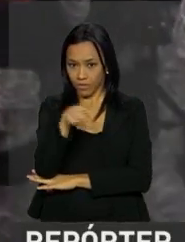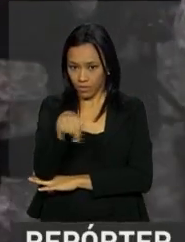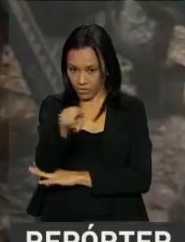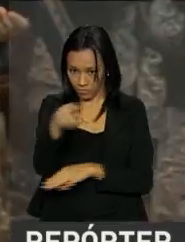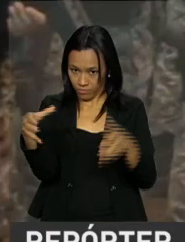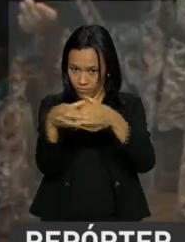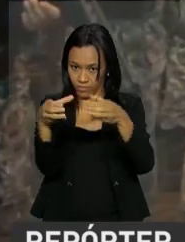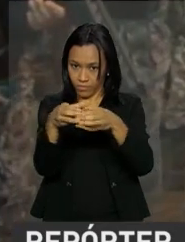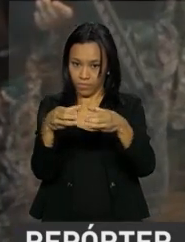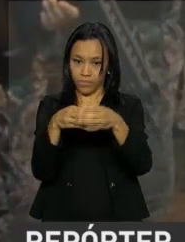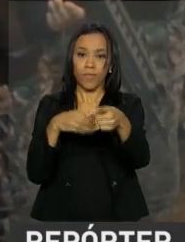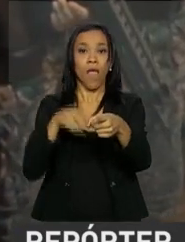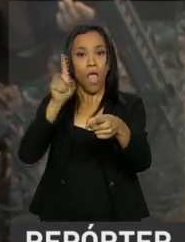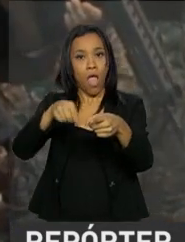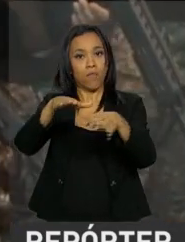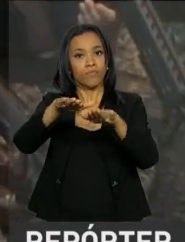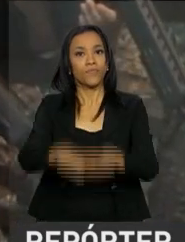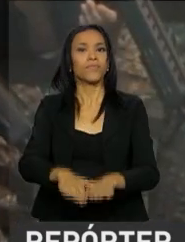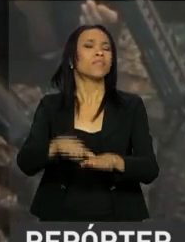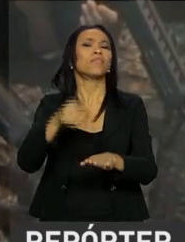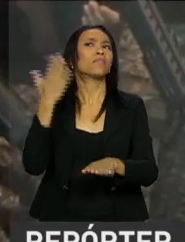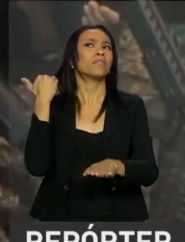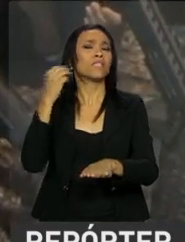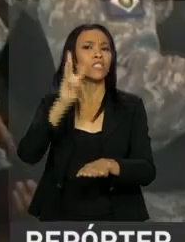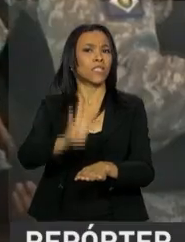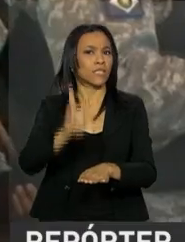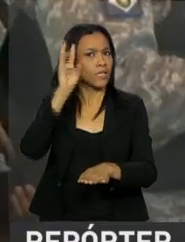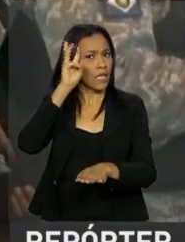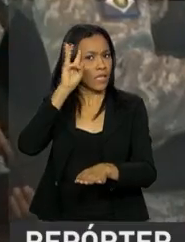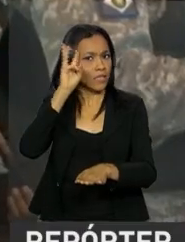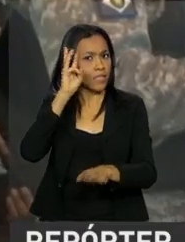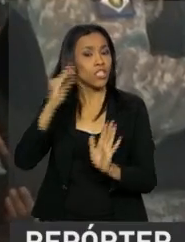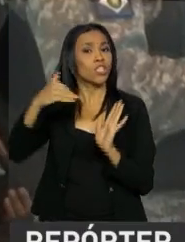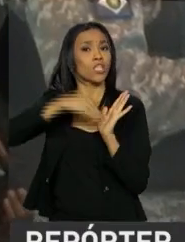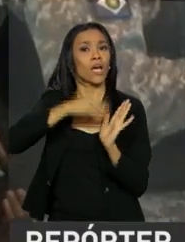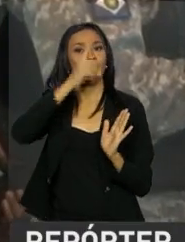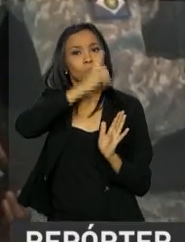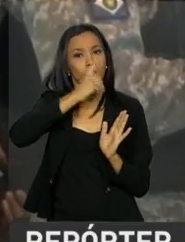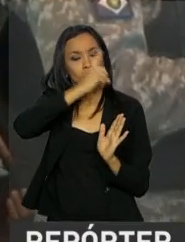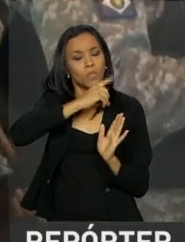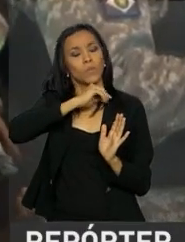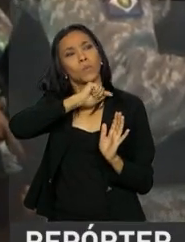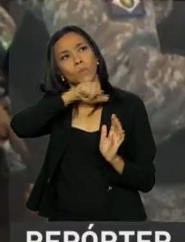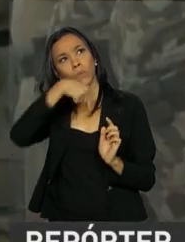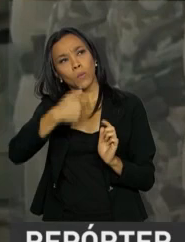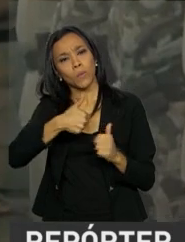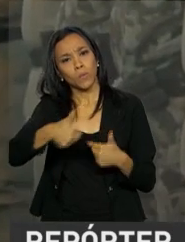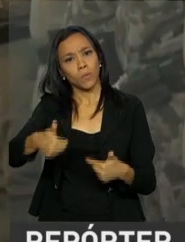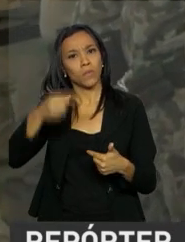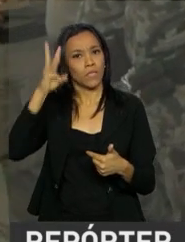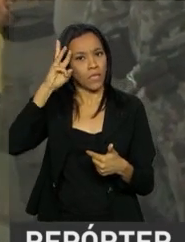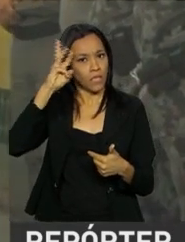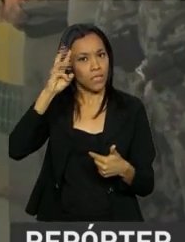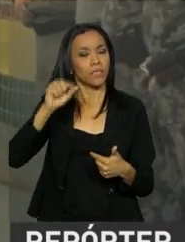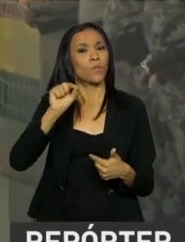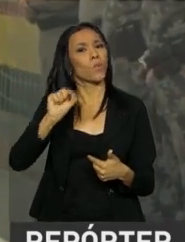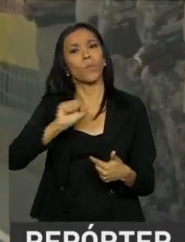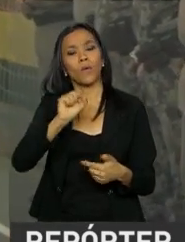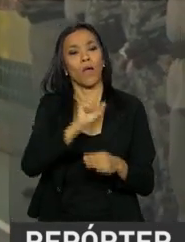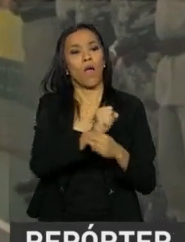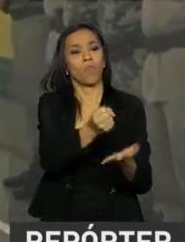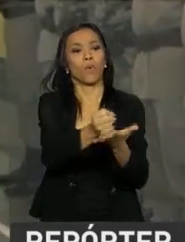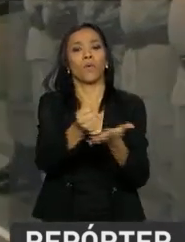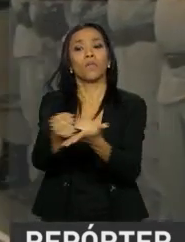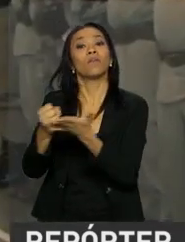estão atuando na cidade desde terça-feira. Eles chegaram no último domingo, começaram a atuação na terça, e eles atuam aí dando apoio